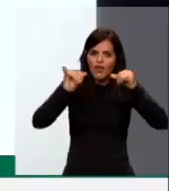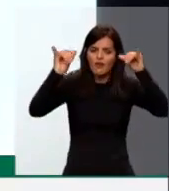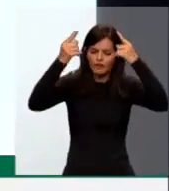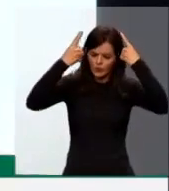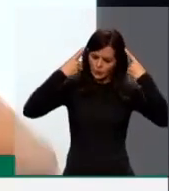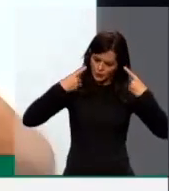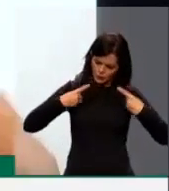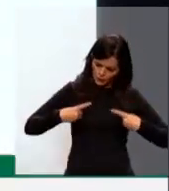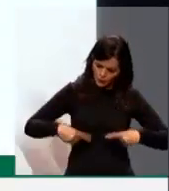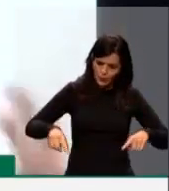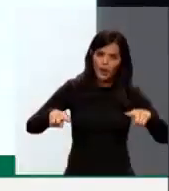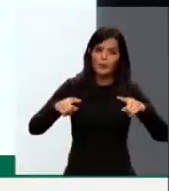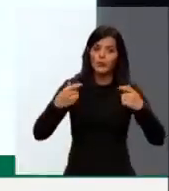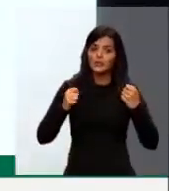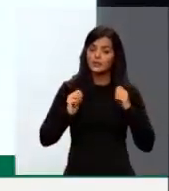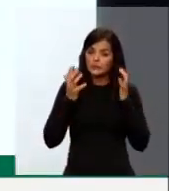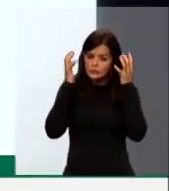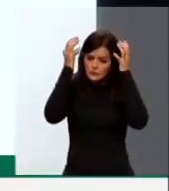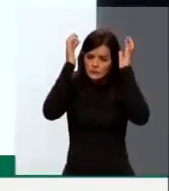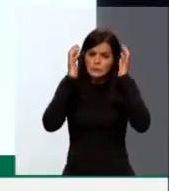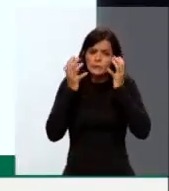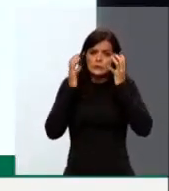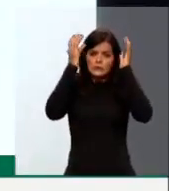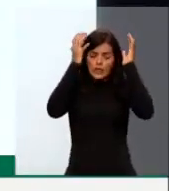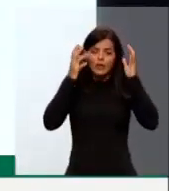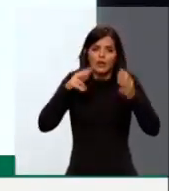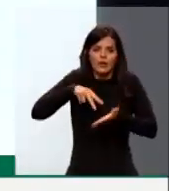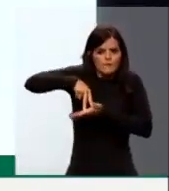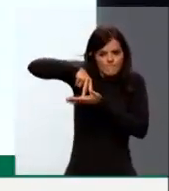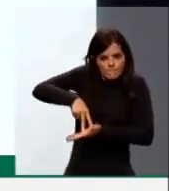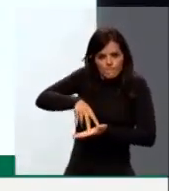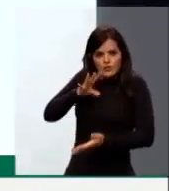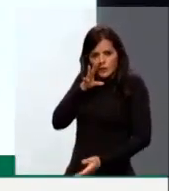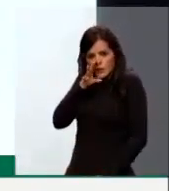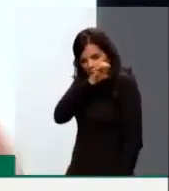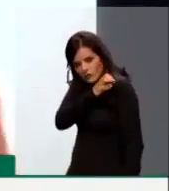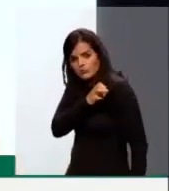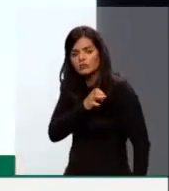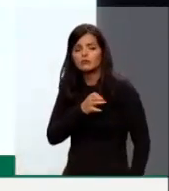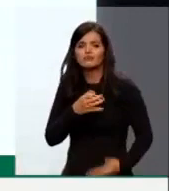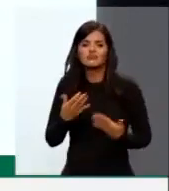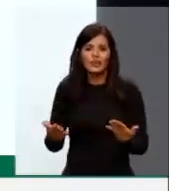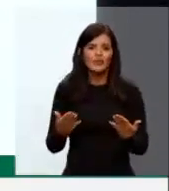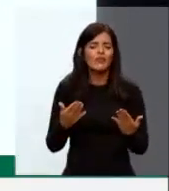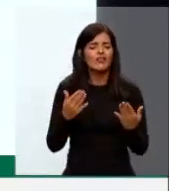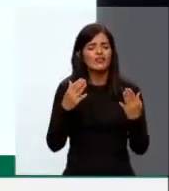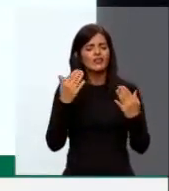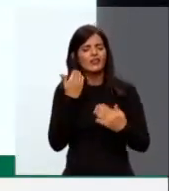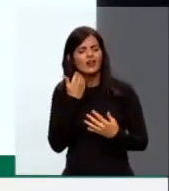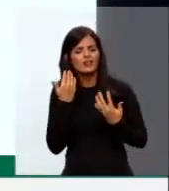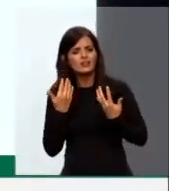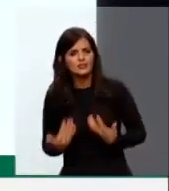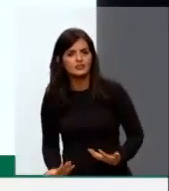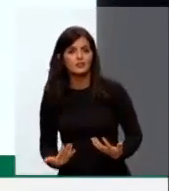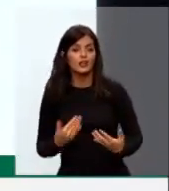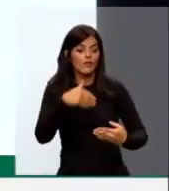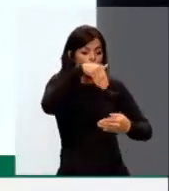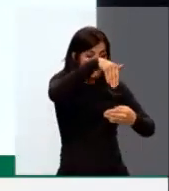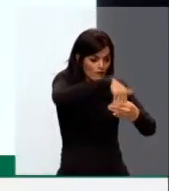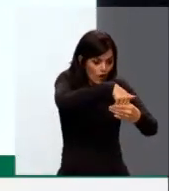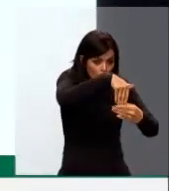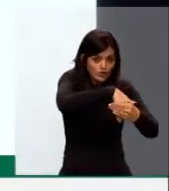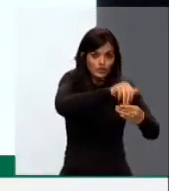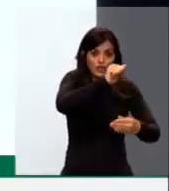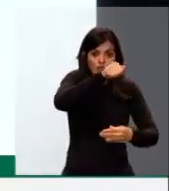uma dedicação do nosso corpo inteiro para essa resistência, né? Então, concordo, voto antirracista nesse segundo